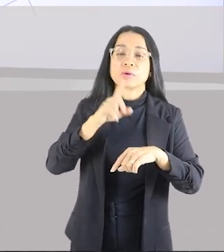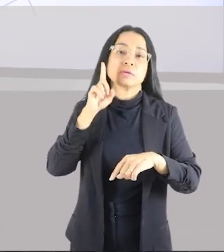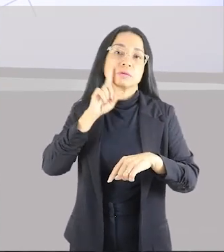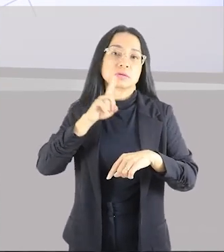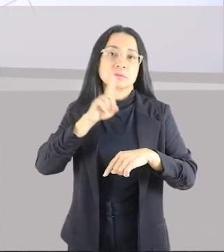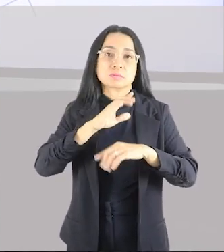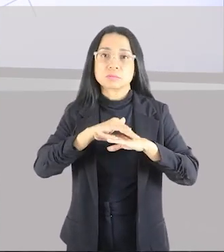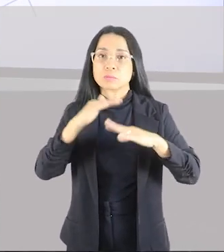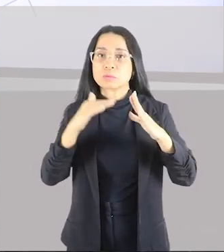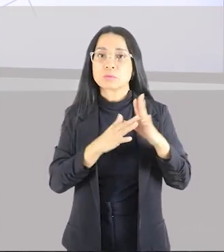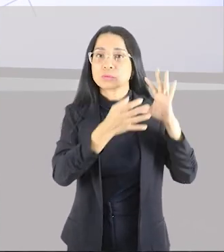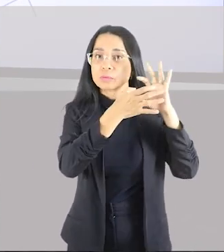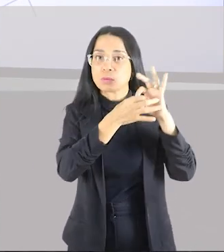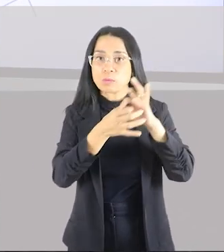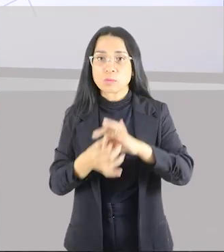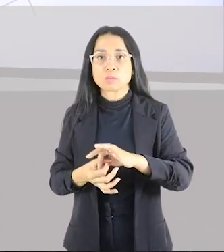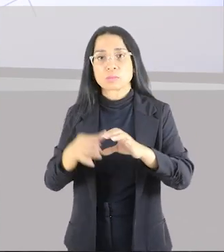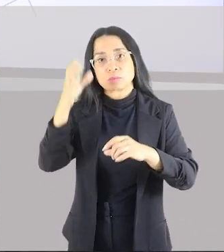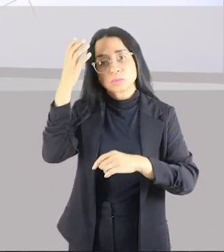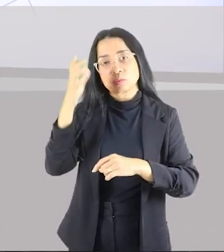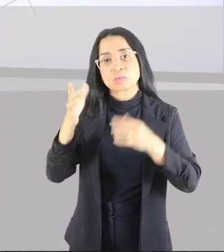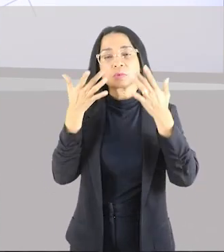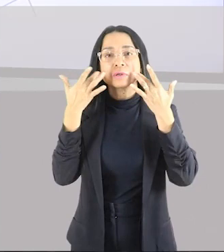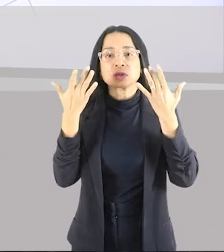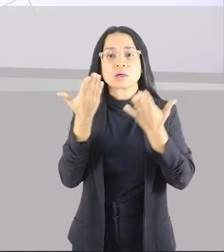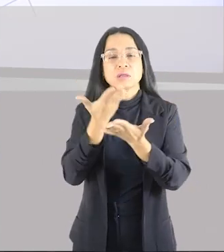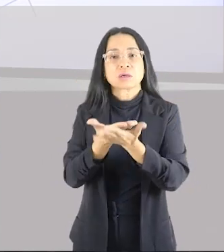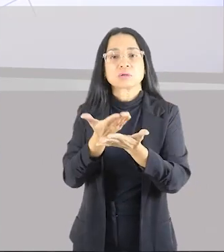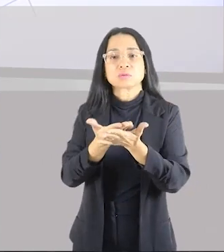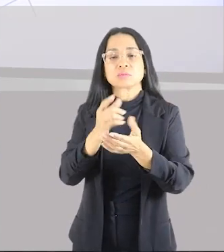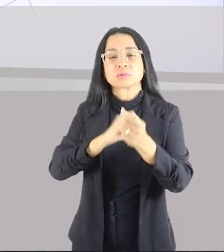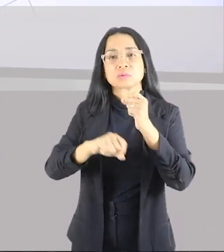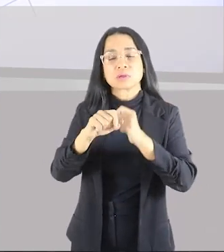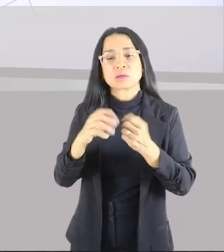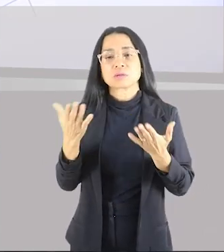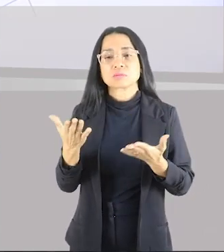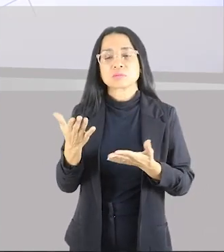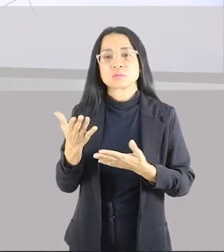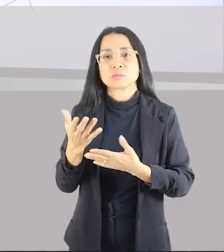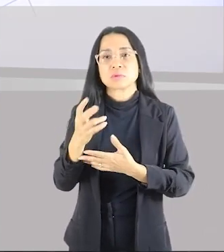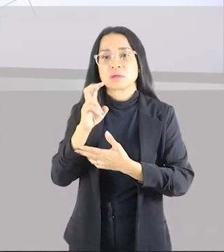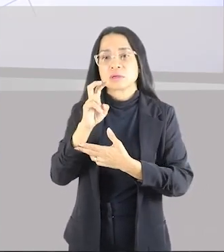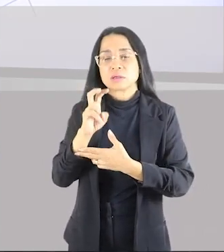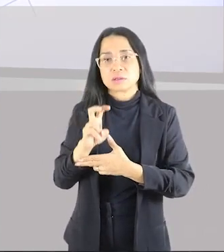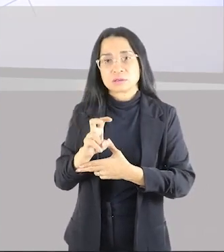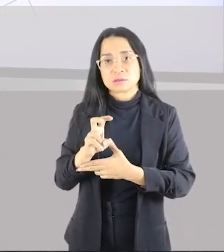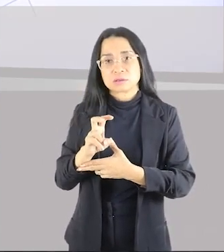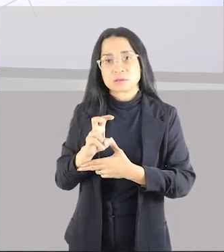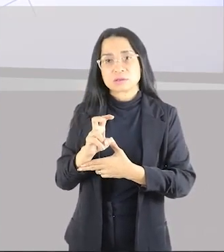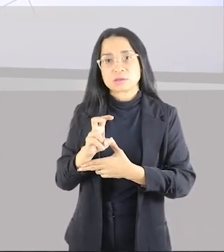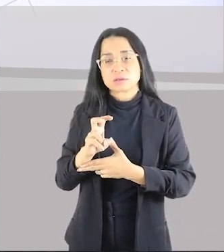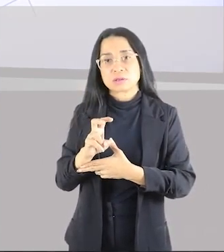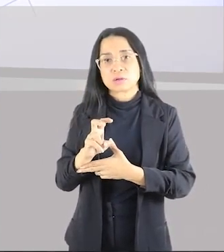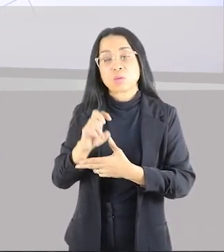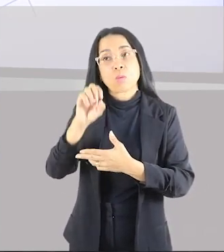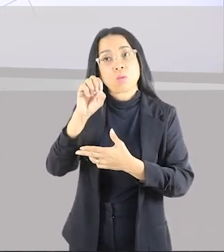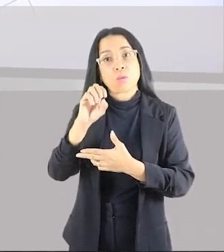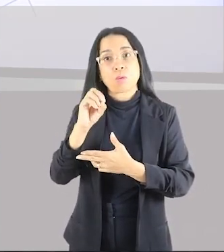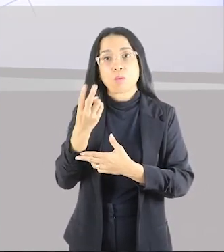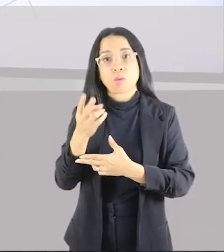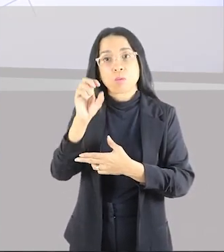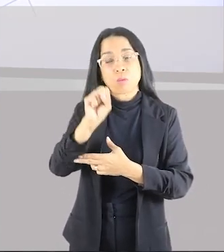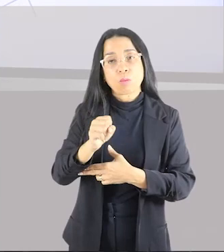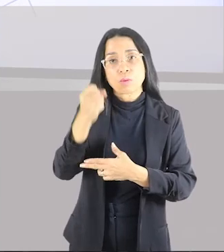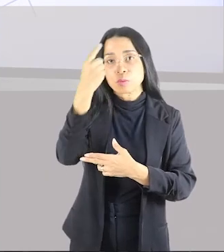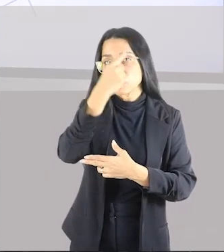o contexto de cultura e de arte é estudado ali pelo menos em 5 a 8 horas por semana